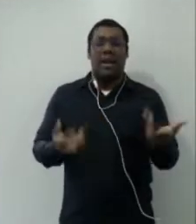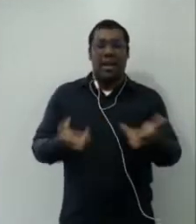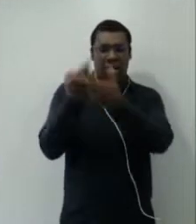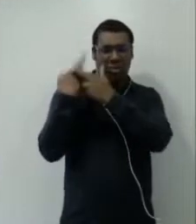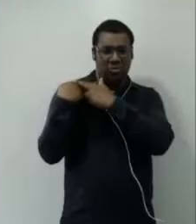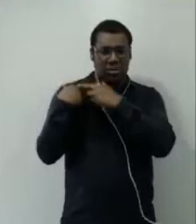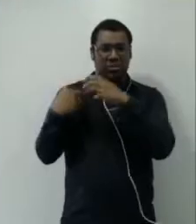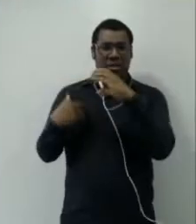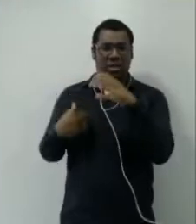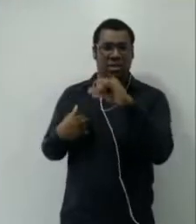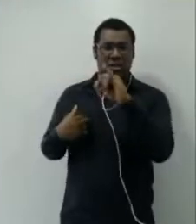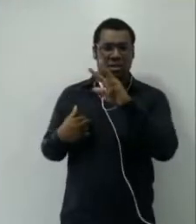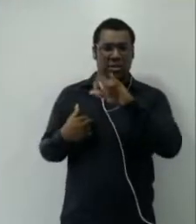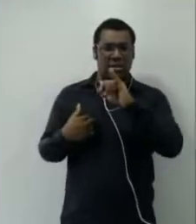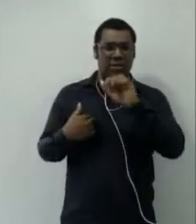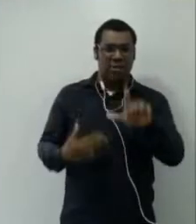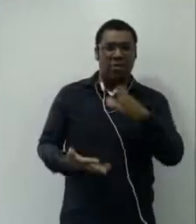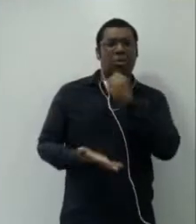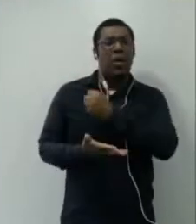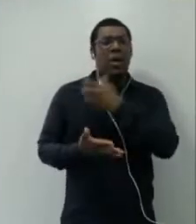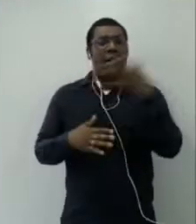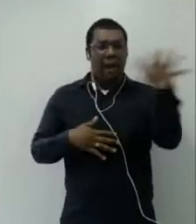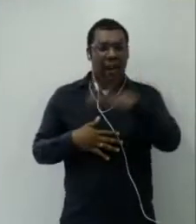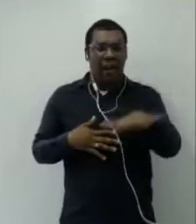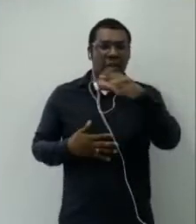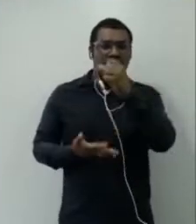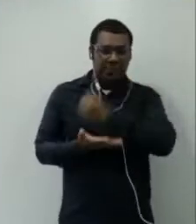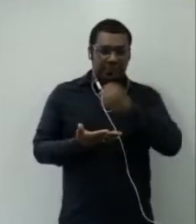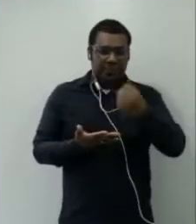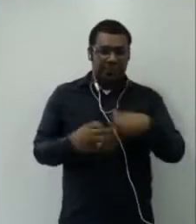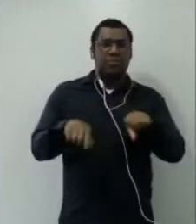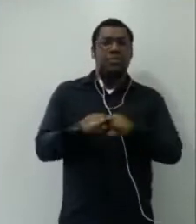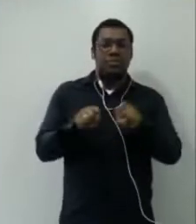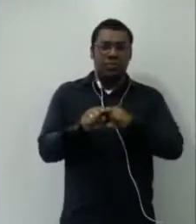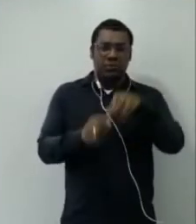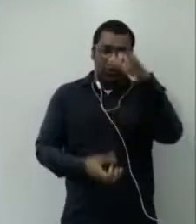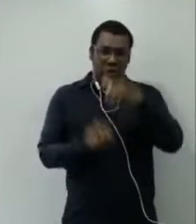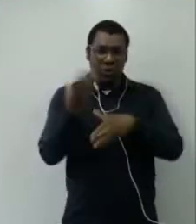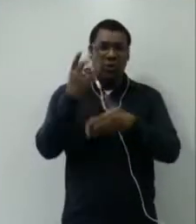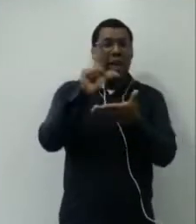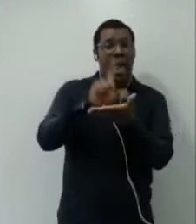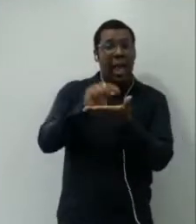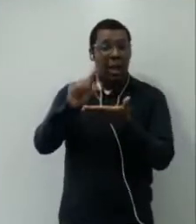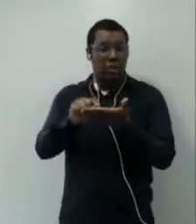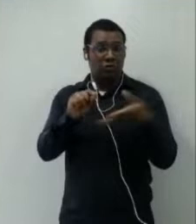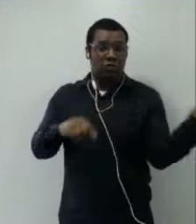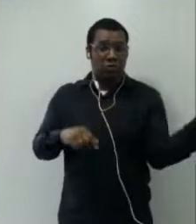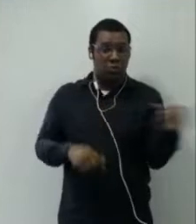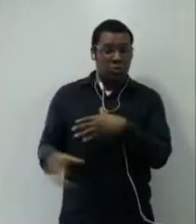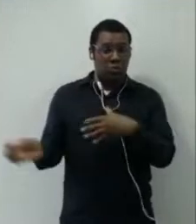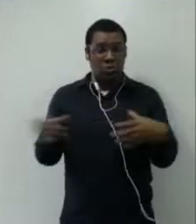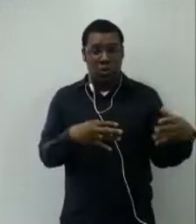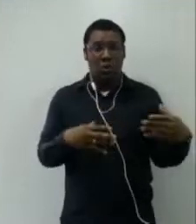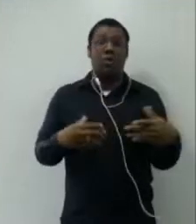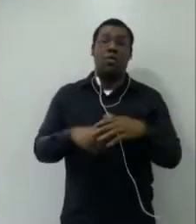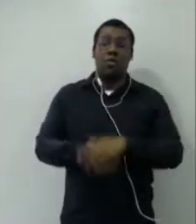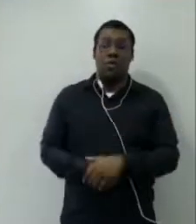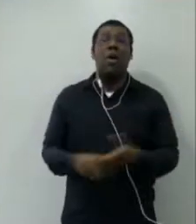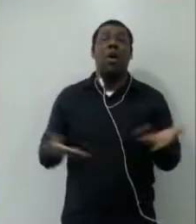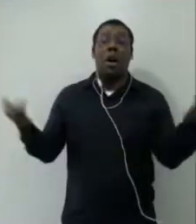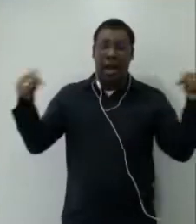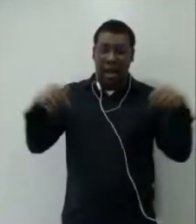contratos inominados. Produziu teses inovadoras também, que usamos aqui em nossos